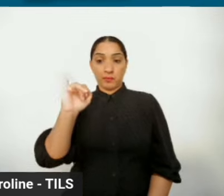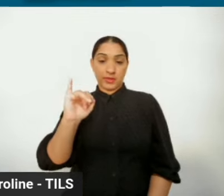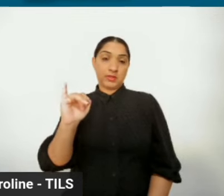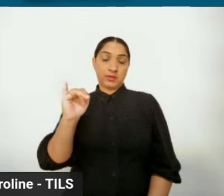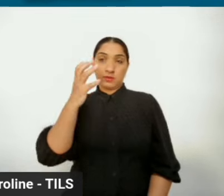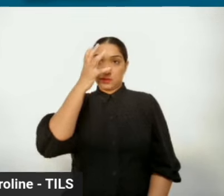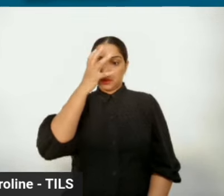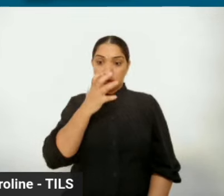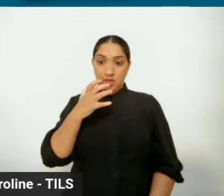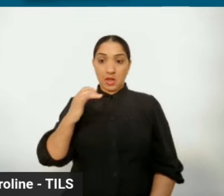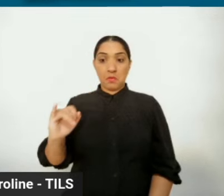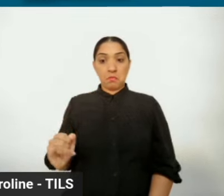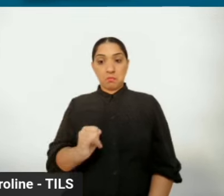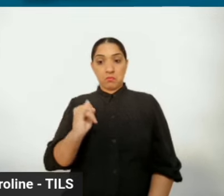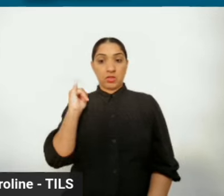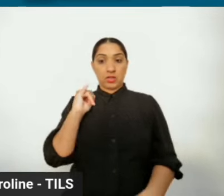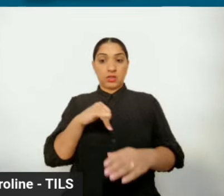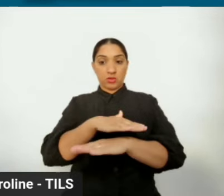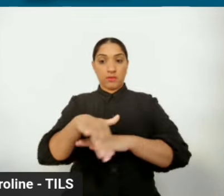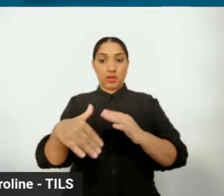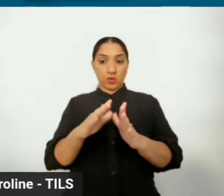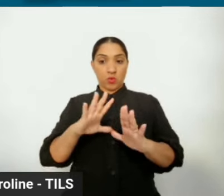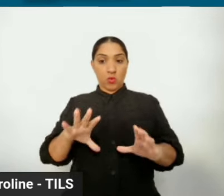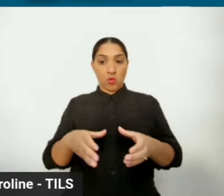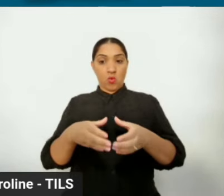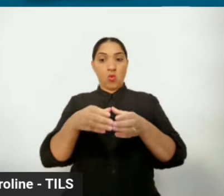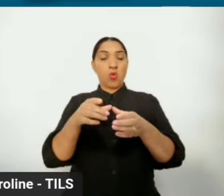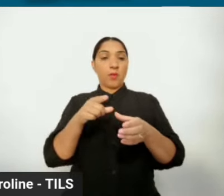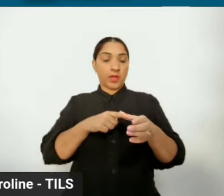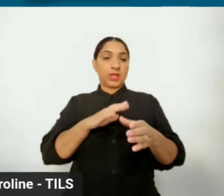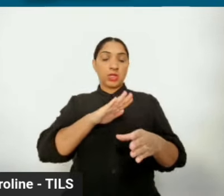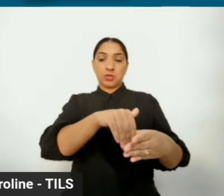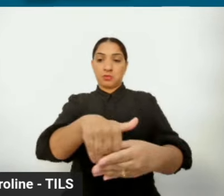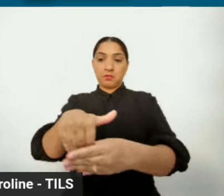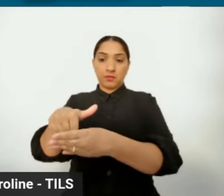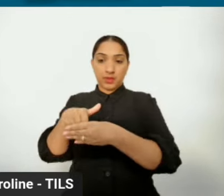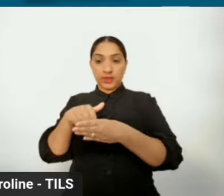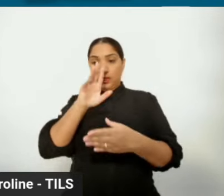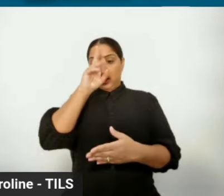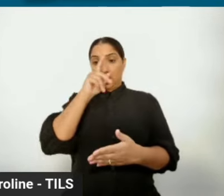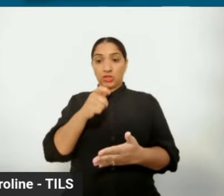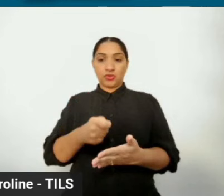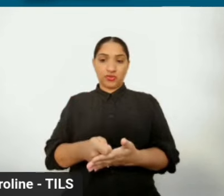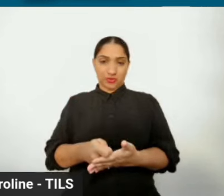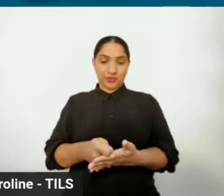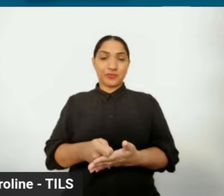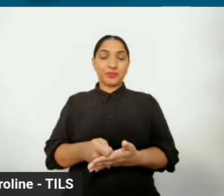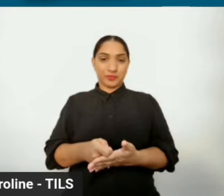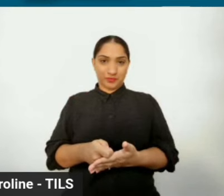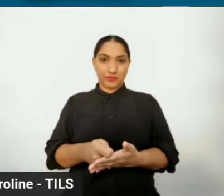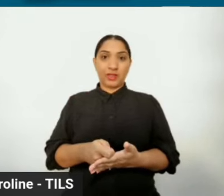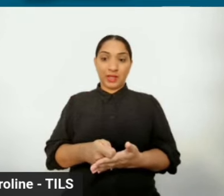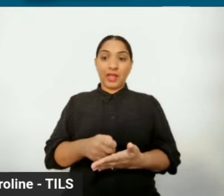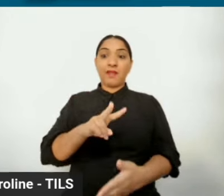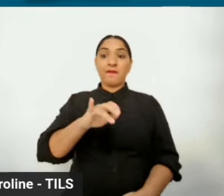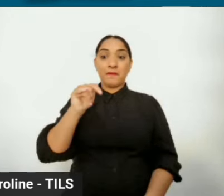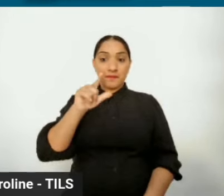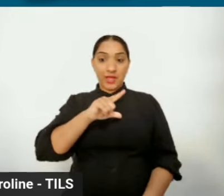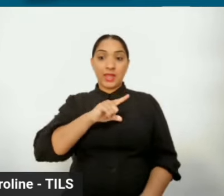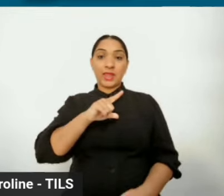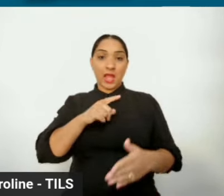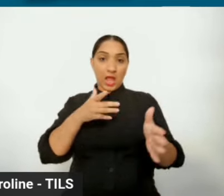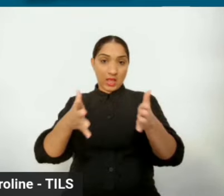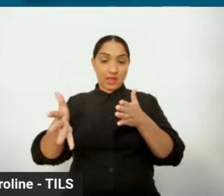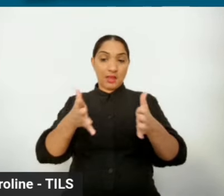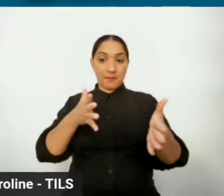todo o eleitorado, para ter garantia de que, enfim, terão acessibilidade todo o